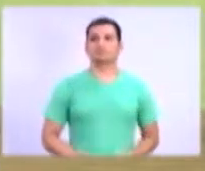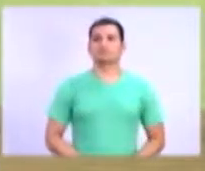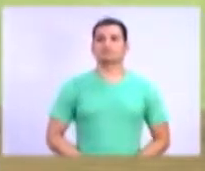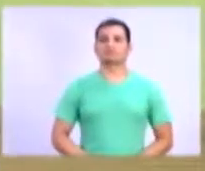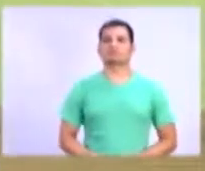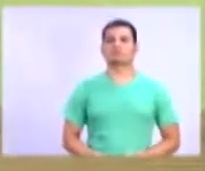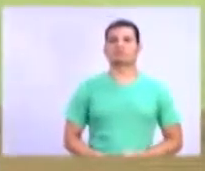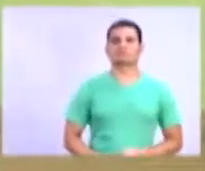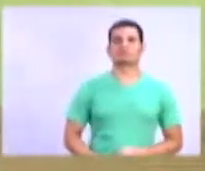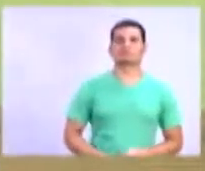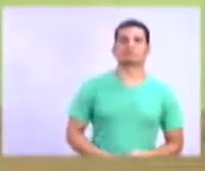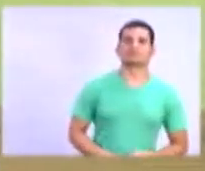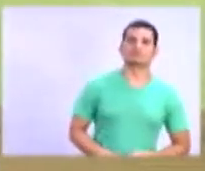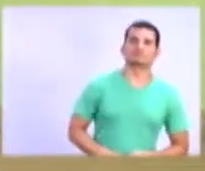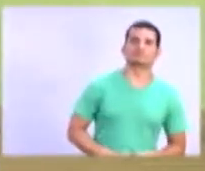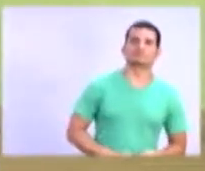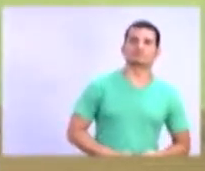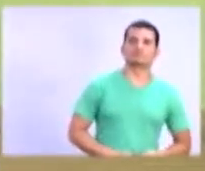Também